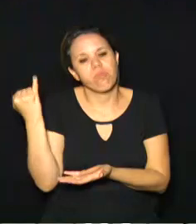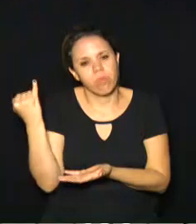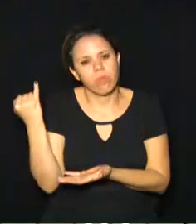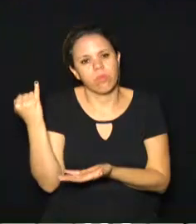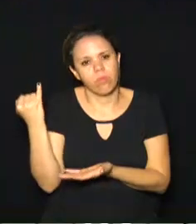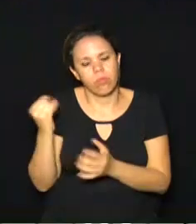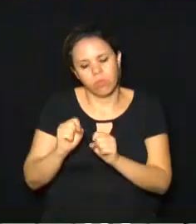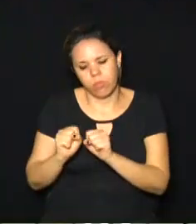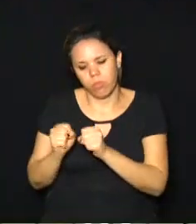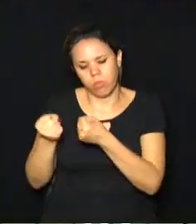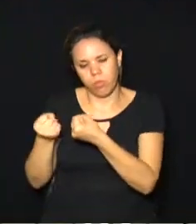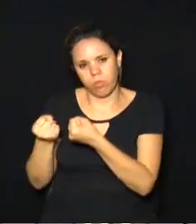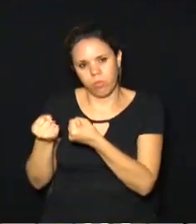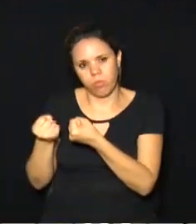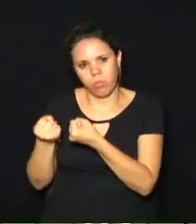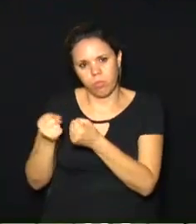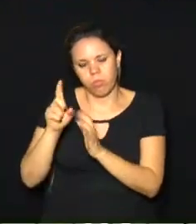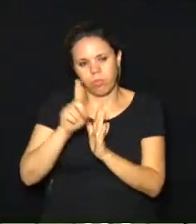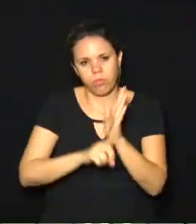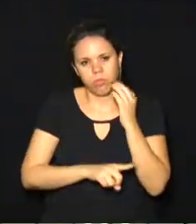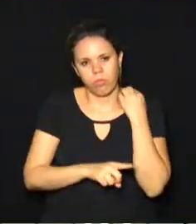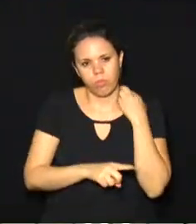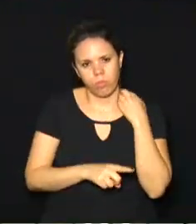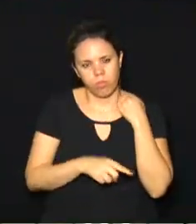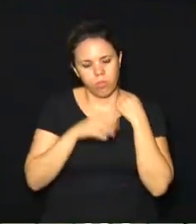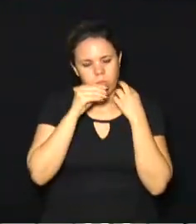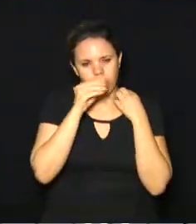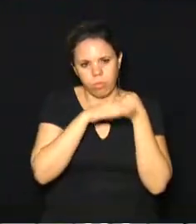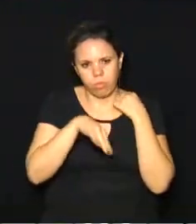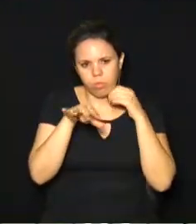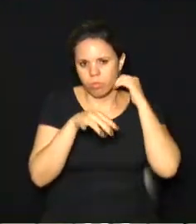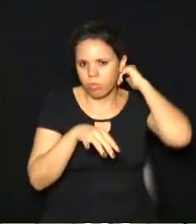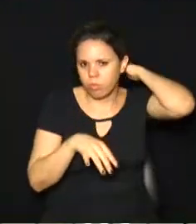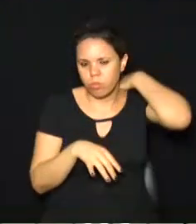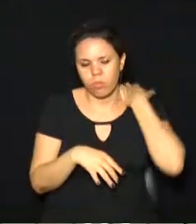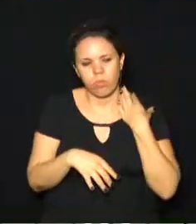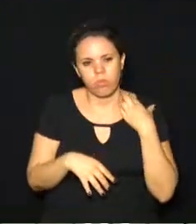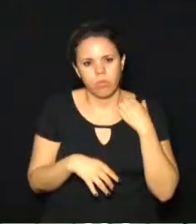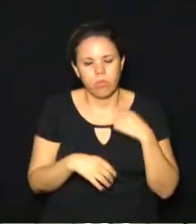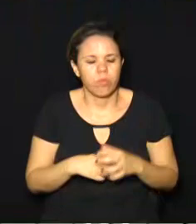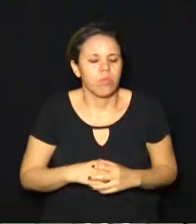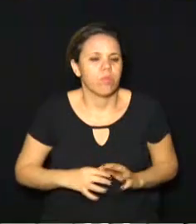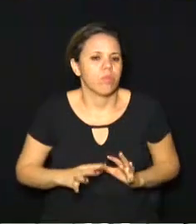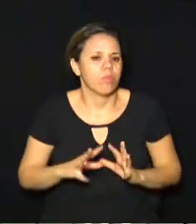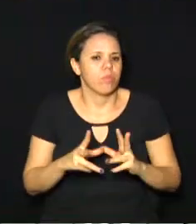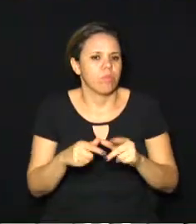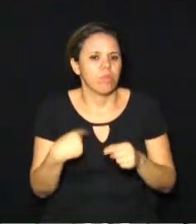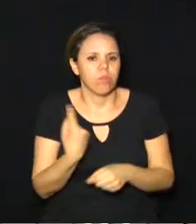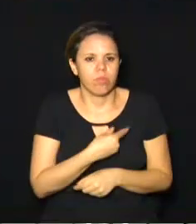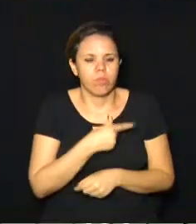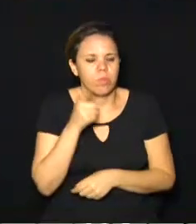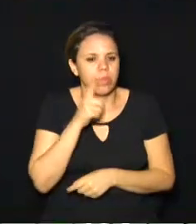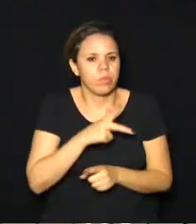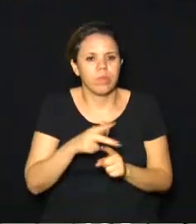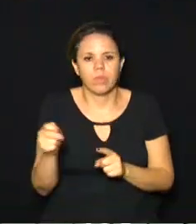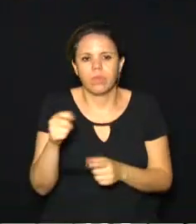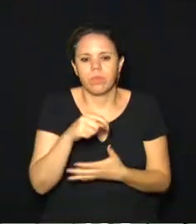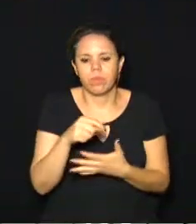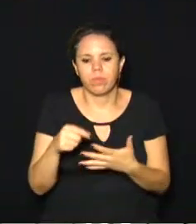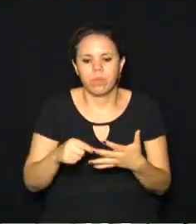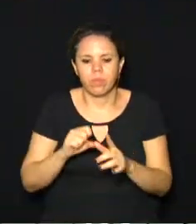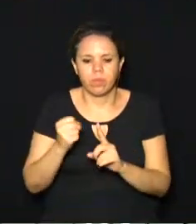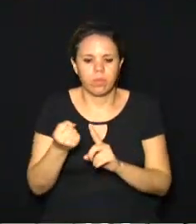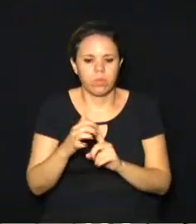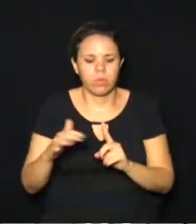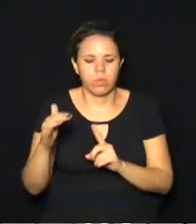na defesa, né, dos direitos dos trabalhadores, na defesa de tudo que nós conquistamos enquanto sociedade